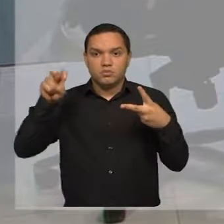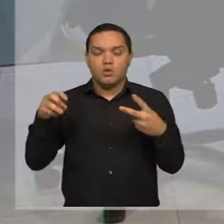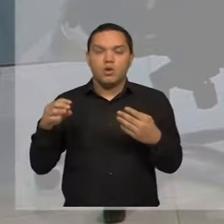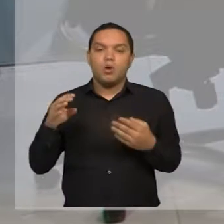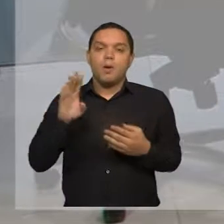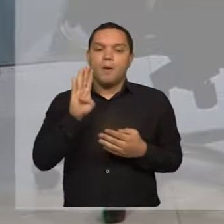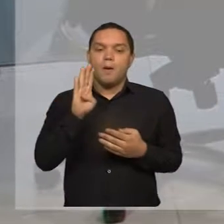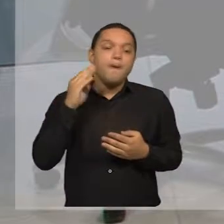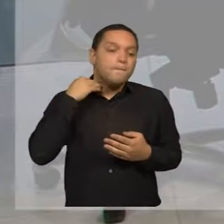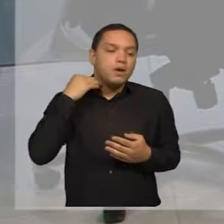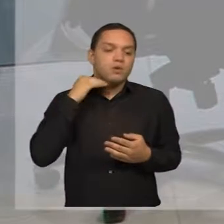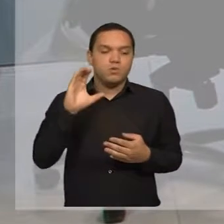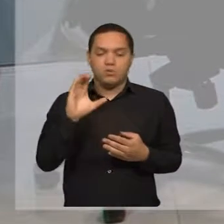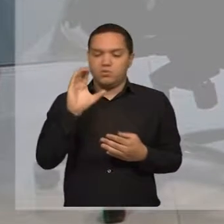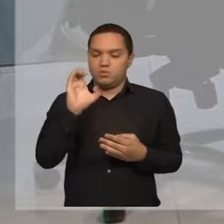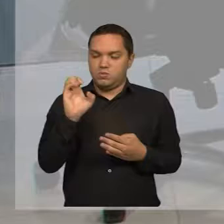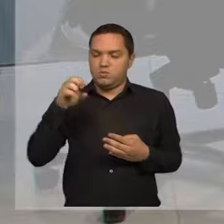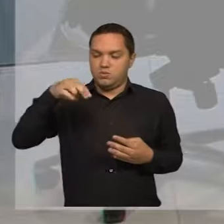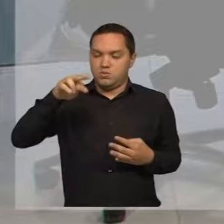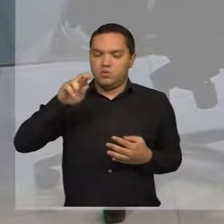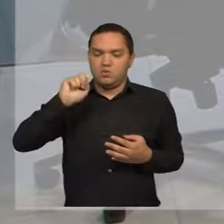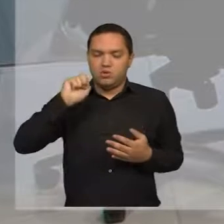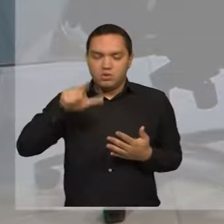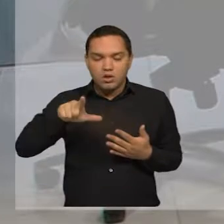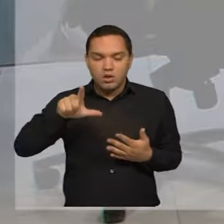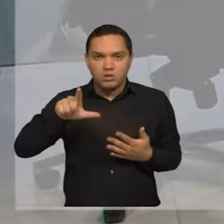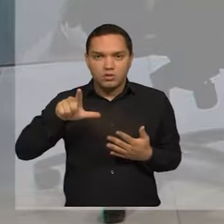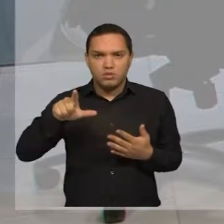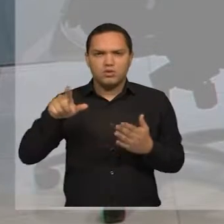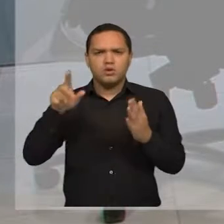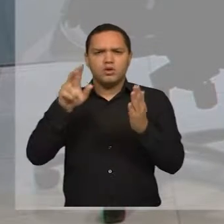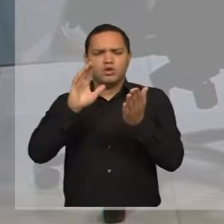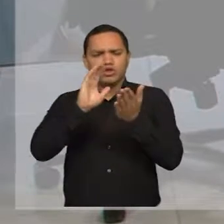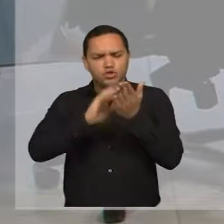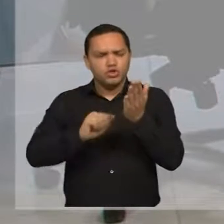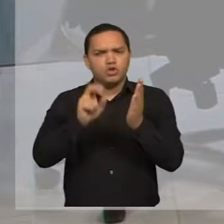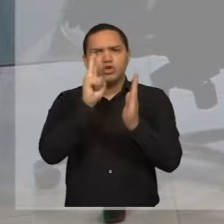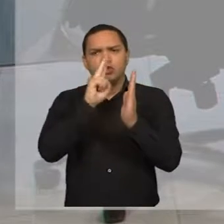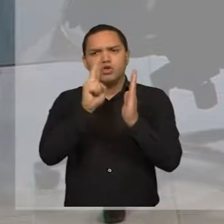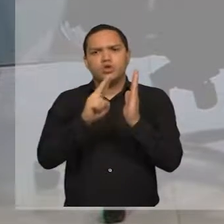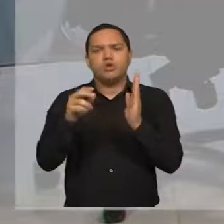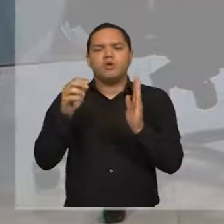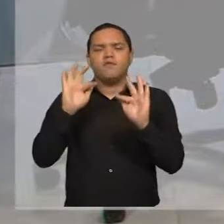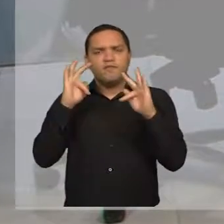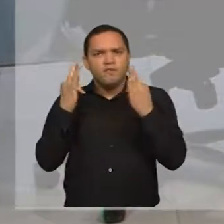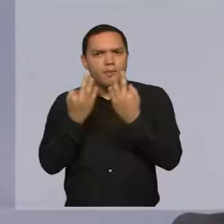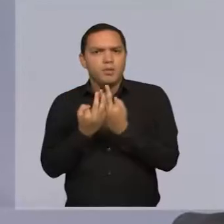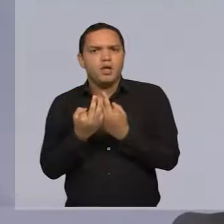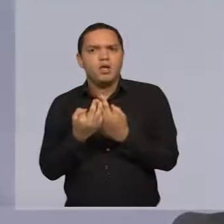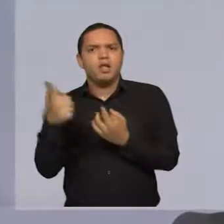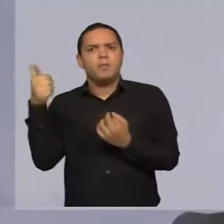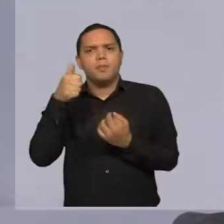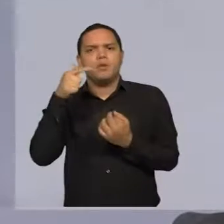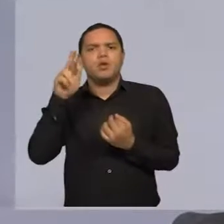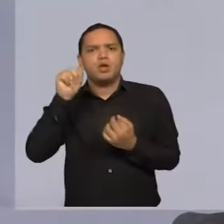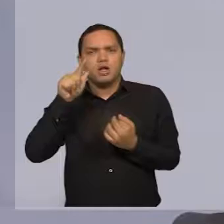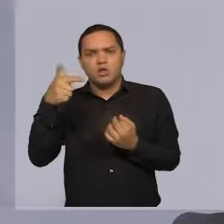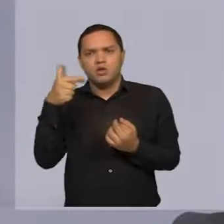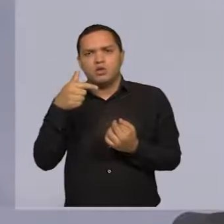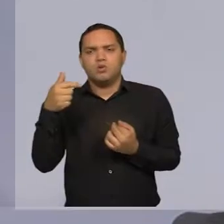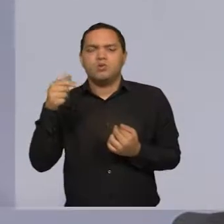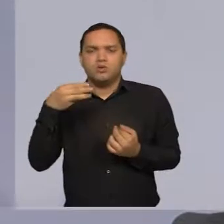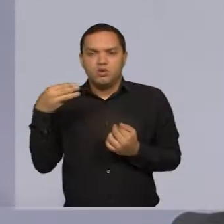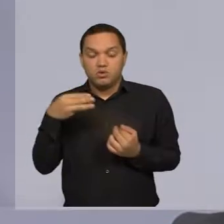Banco Central, né, dos nomes das pessoas, parente em primeiro grau, segundo, terceiro, quarto, ligados